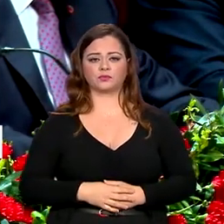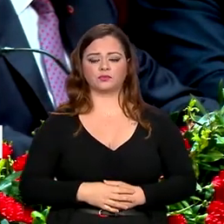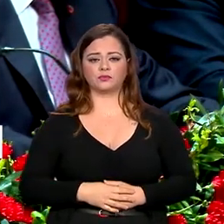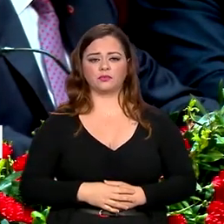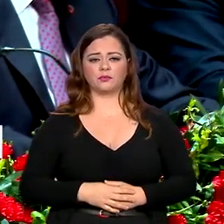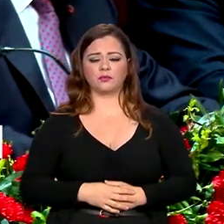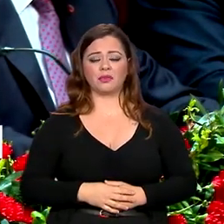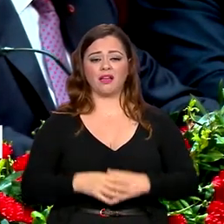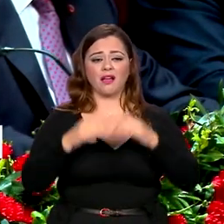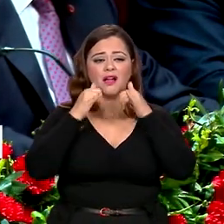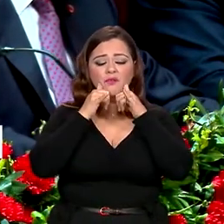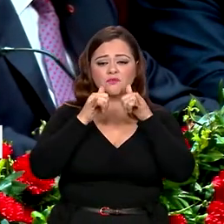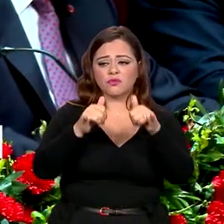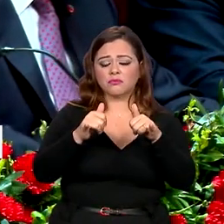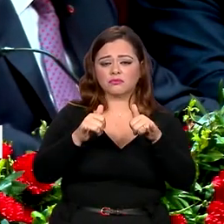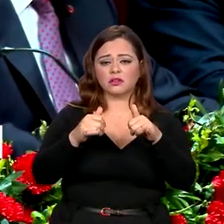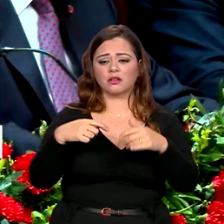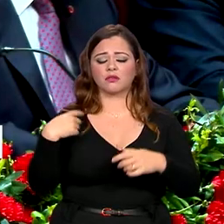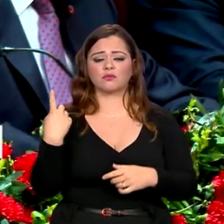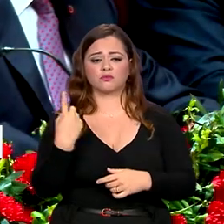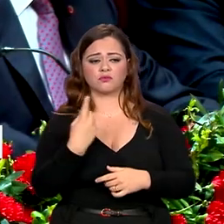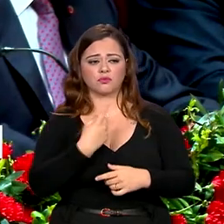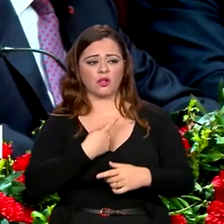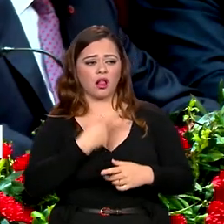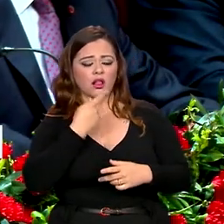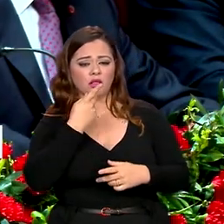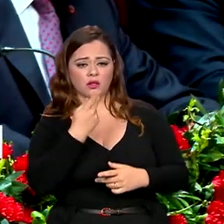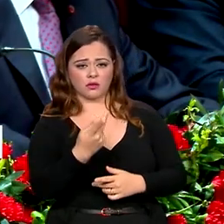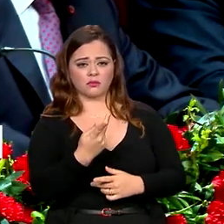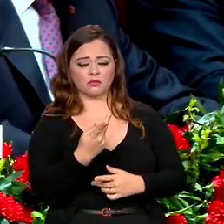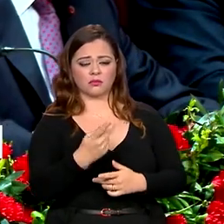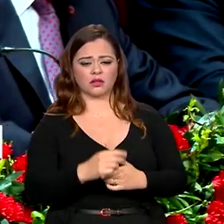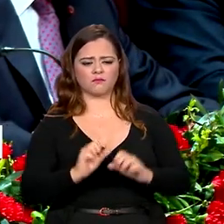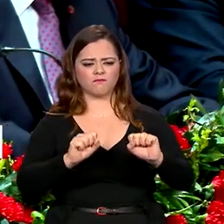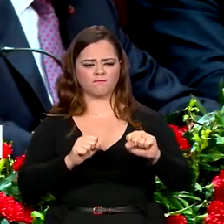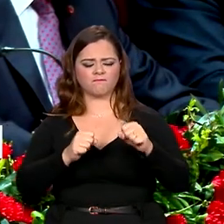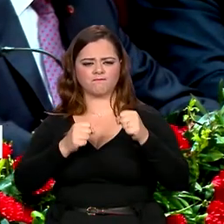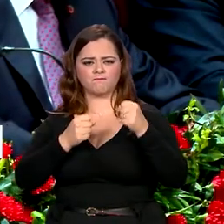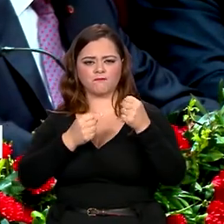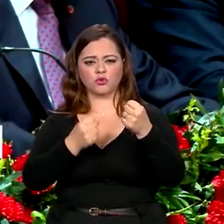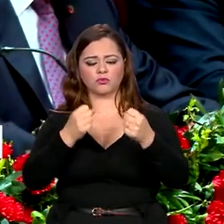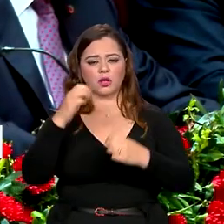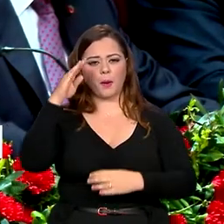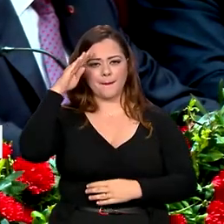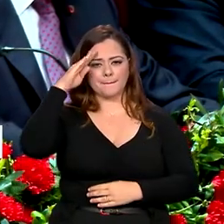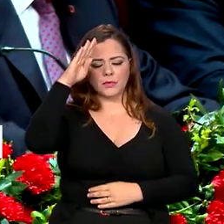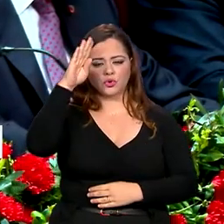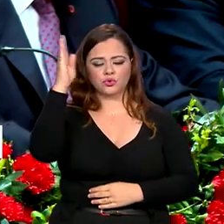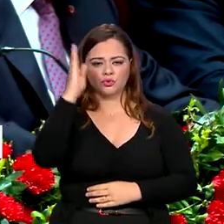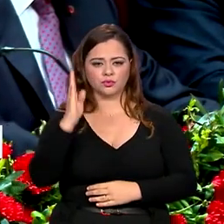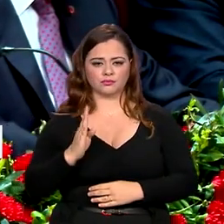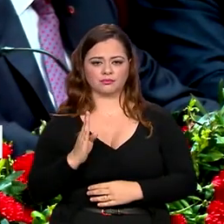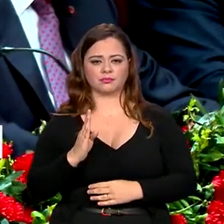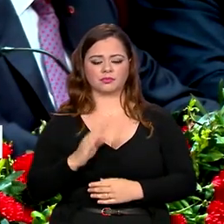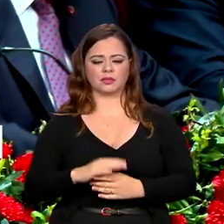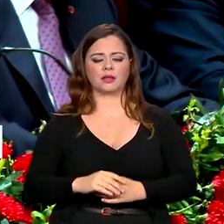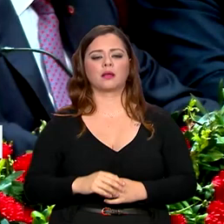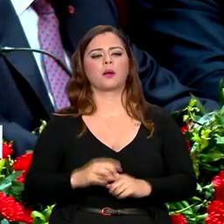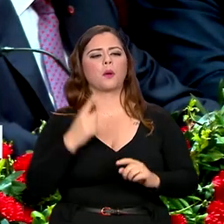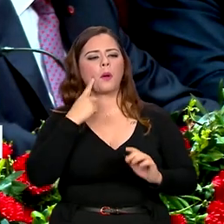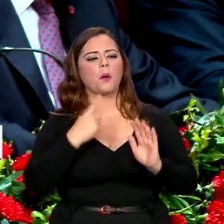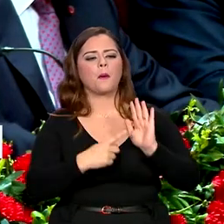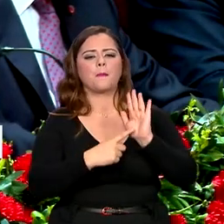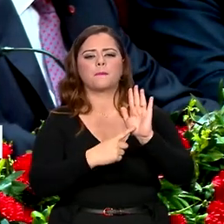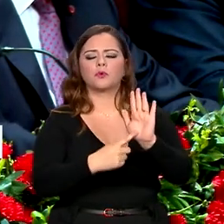a notícia que lhes trago é que as forças democráticas brasileiras demonstraram sua solidez